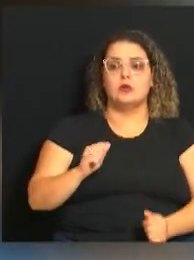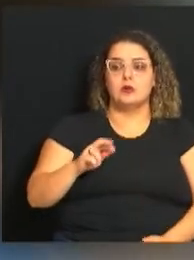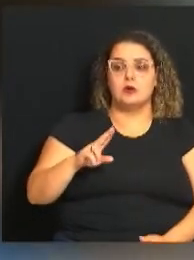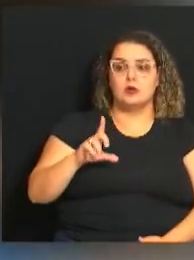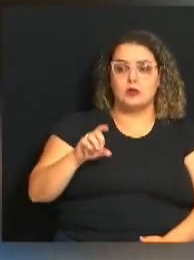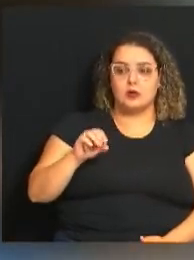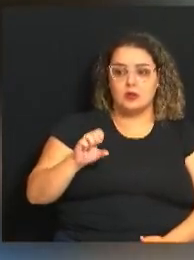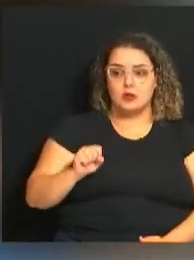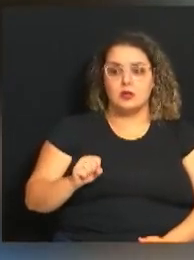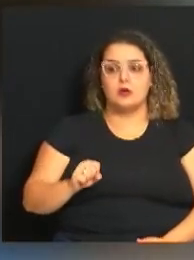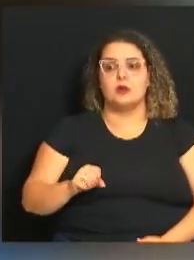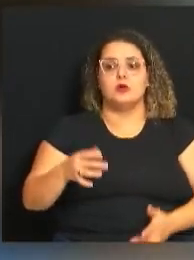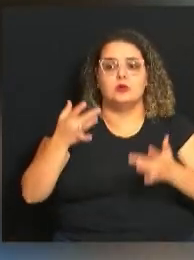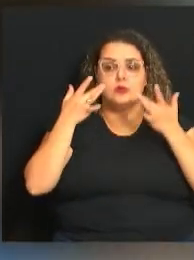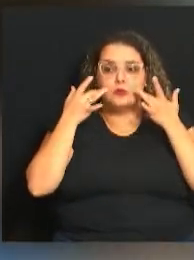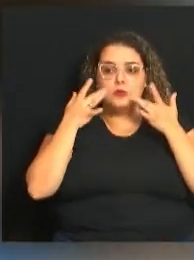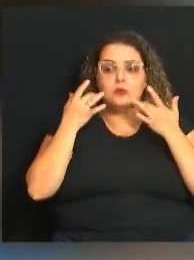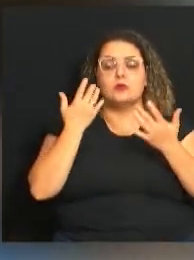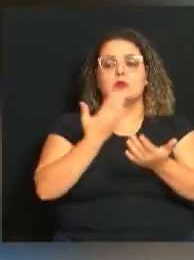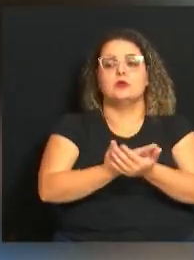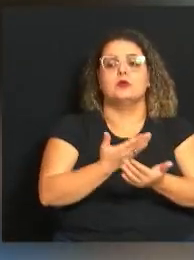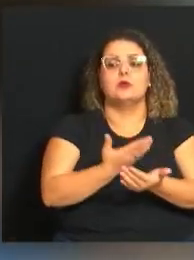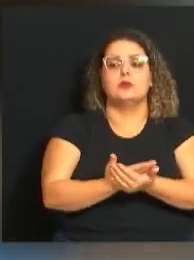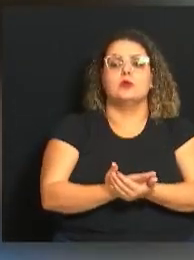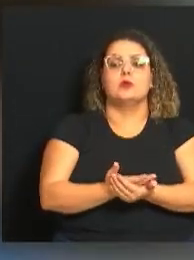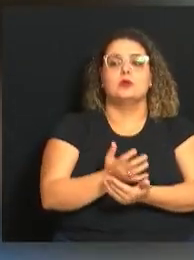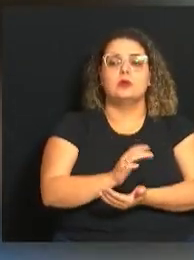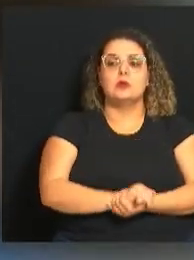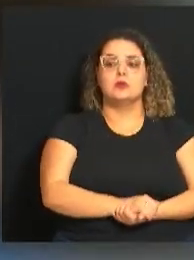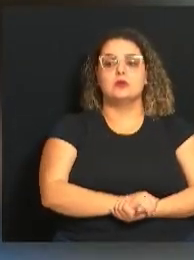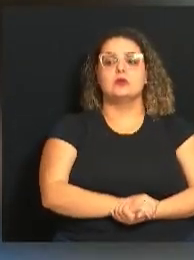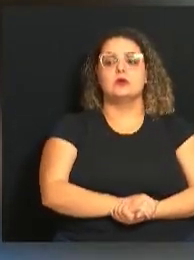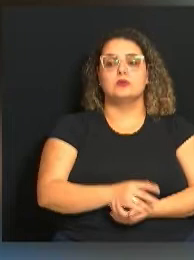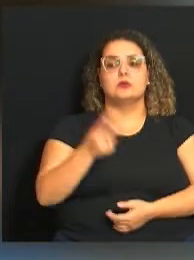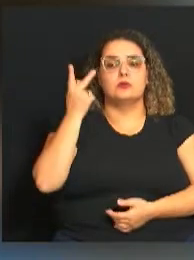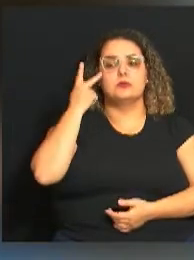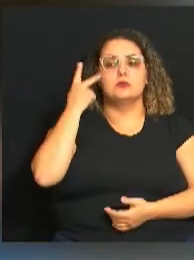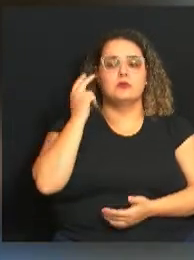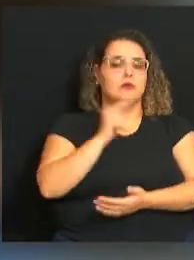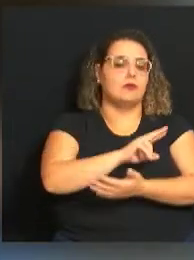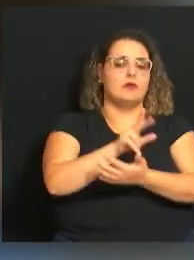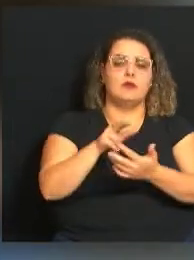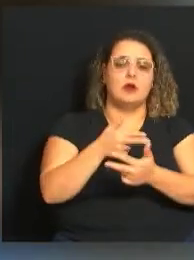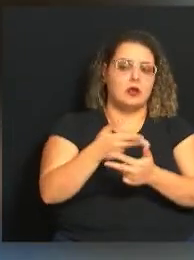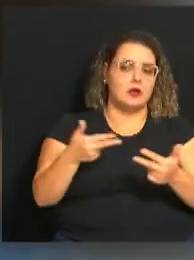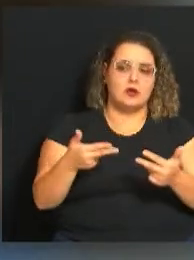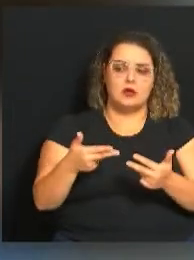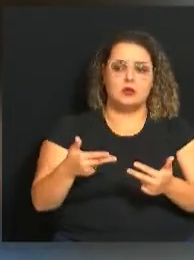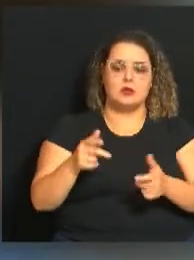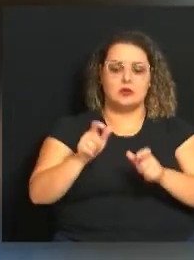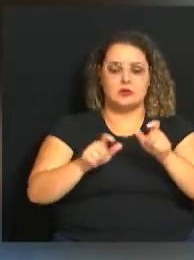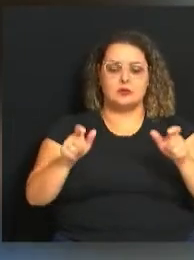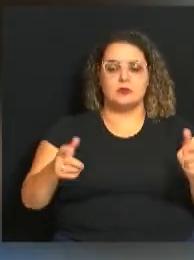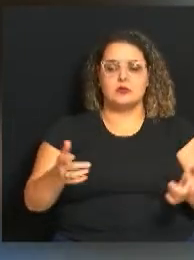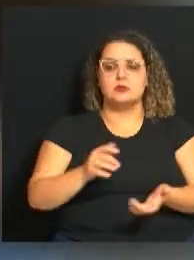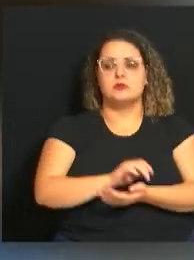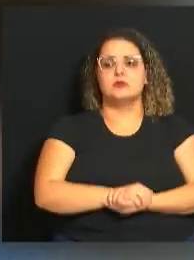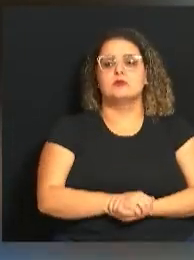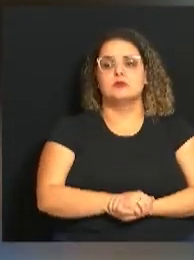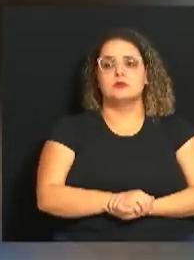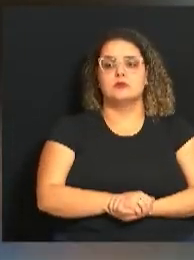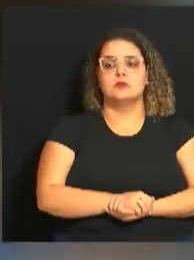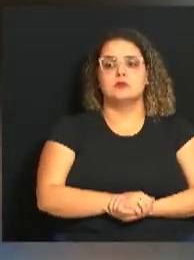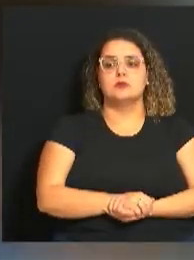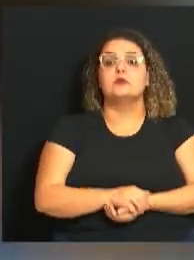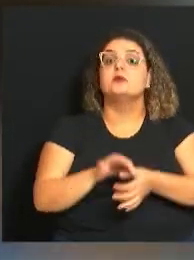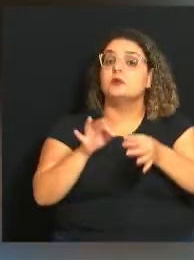Teatro do Estudante, Formação do Teatro do Estudante de São Paulo, formou inúmeras pessoas, né? E seria muito justo,